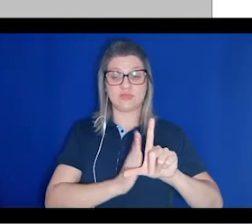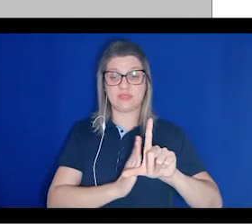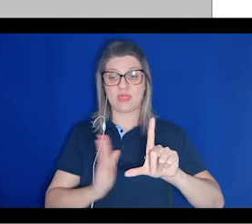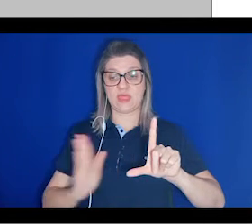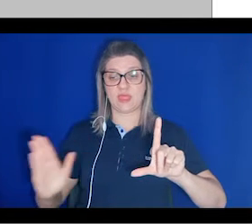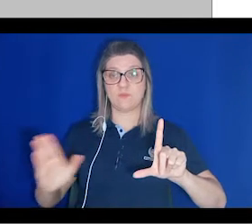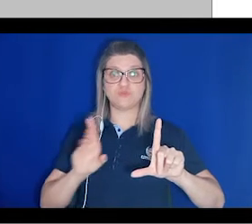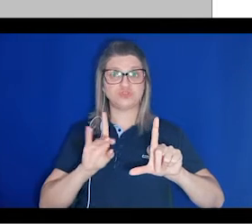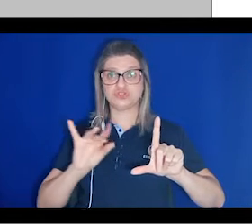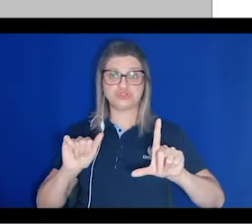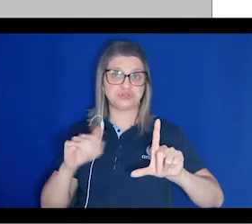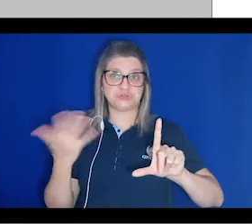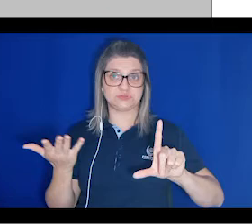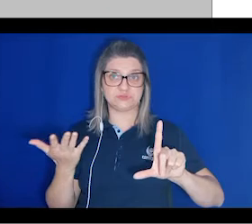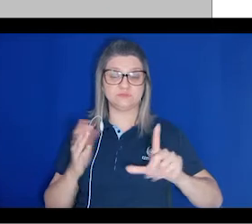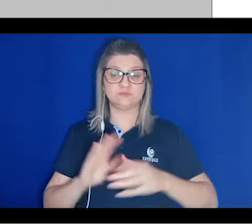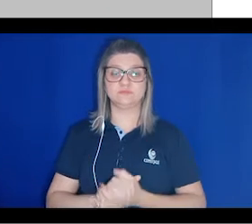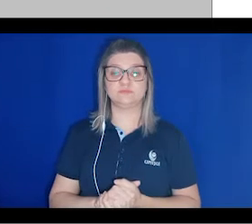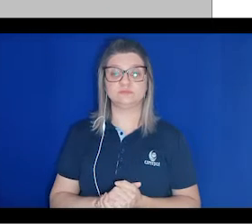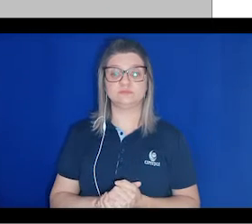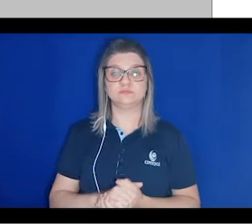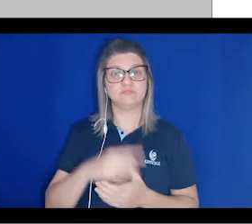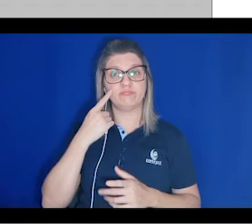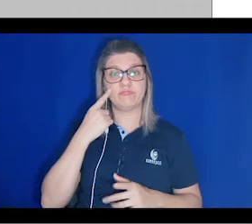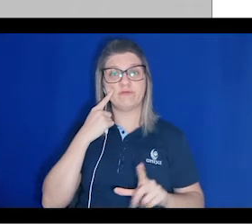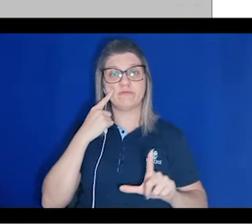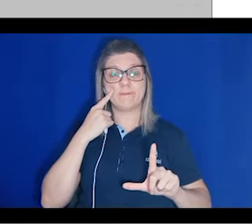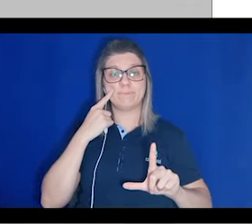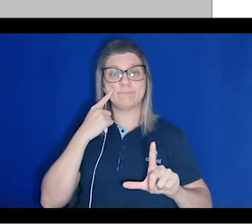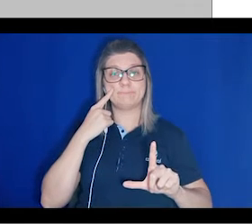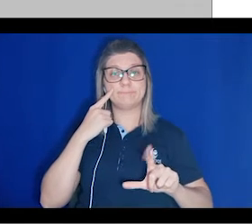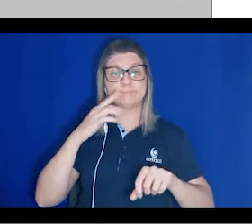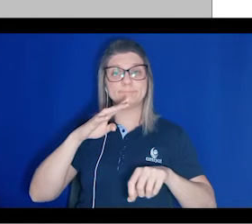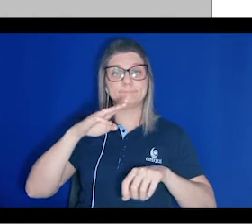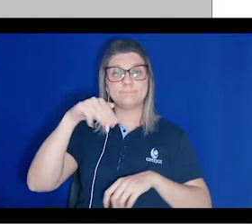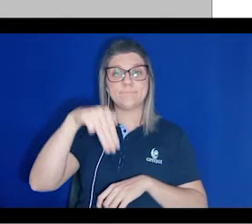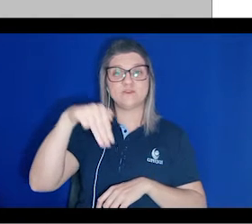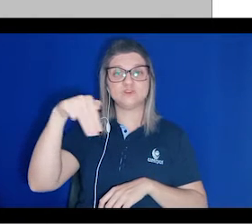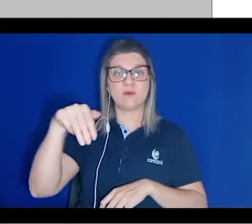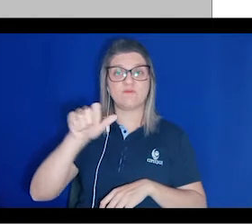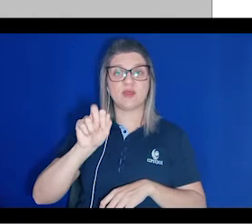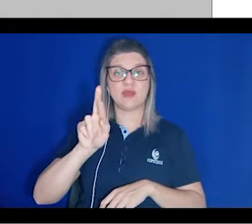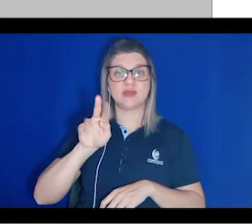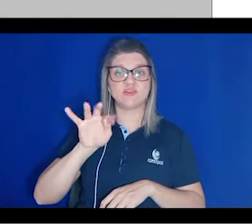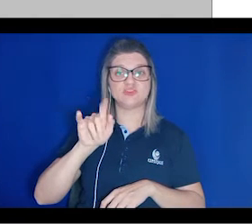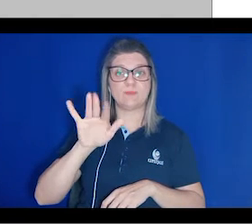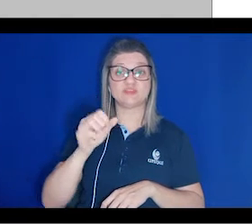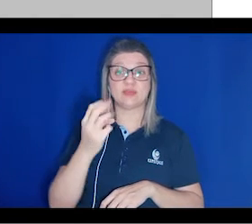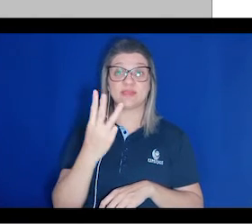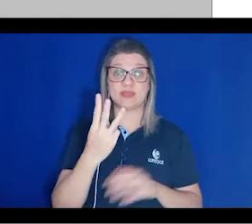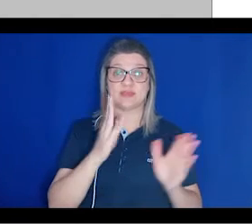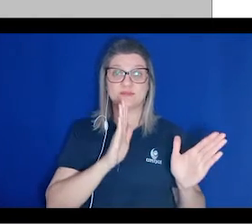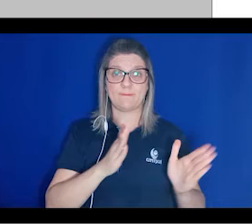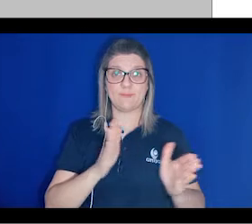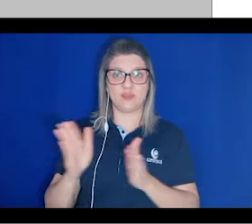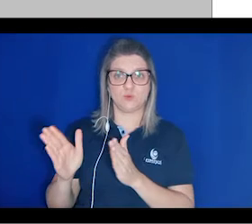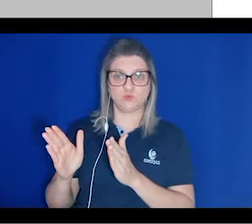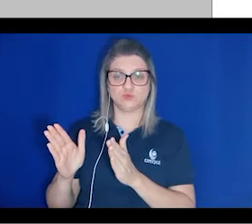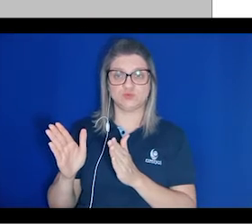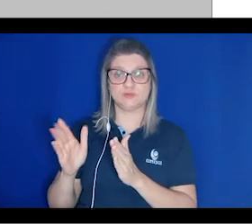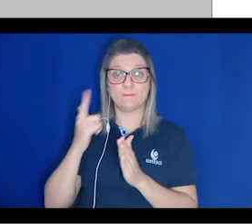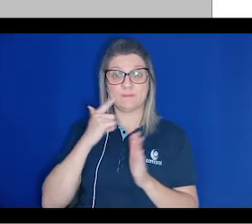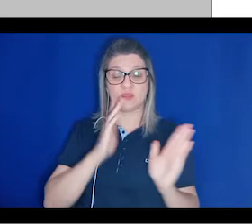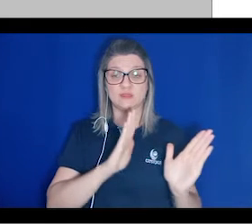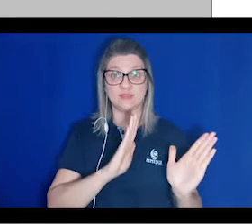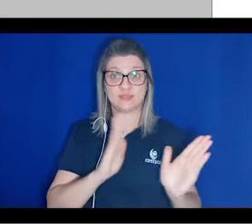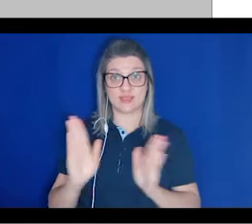tá? Nós iremos constituir uma média móvel aritmética de 3 períodos, ou seja, pegaremos 3 períodos,